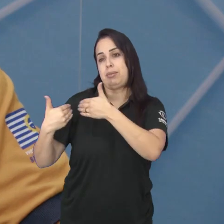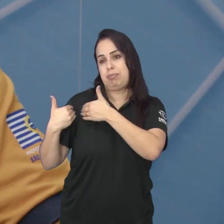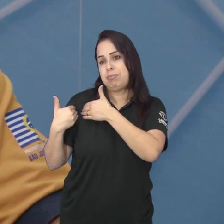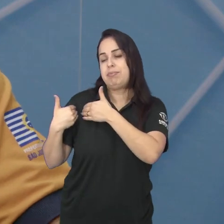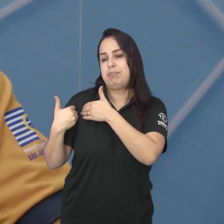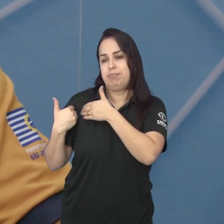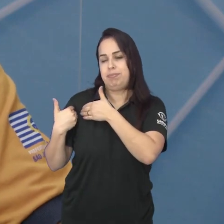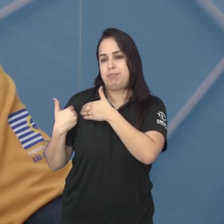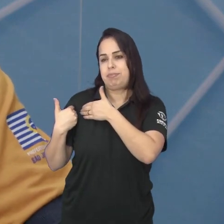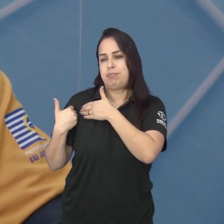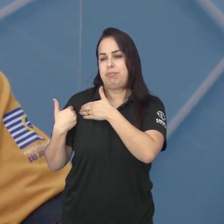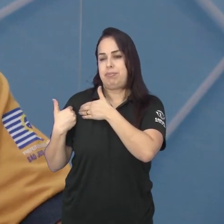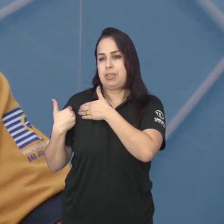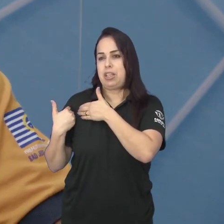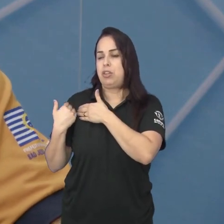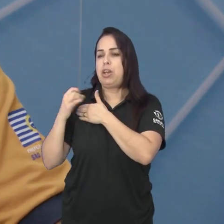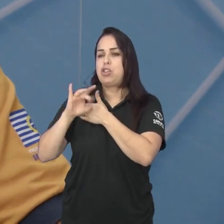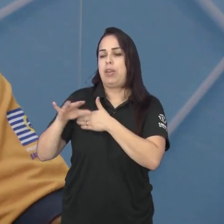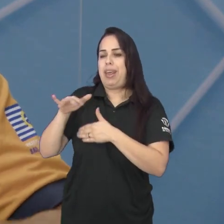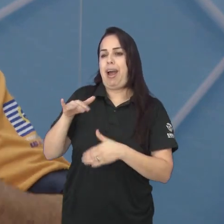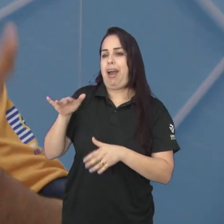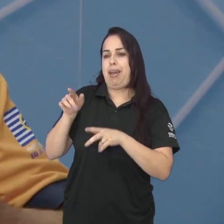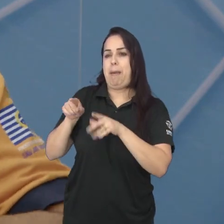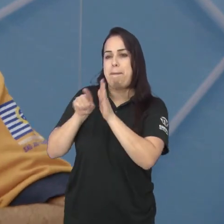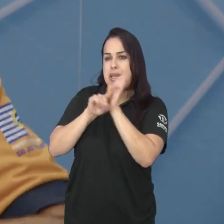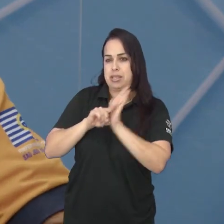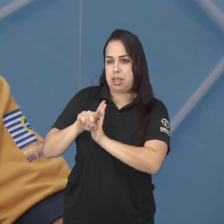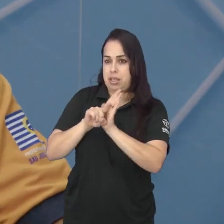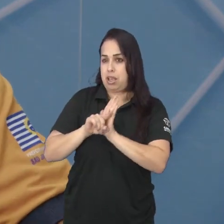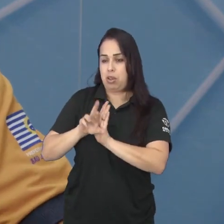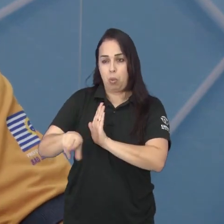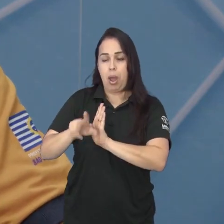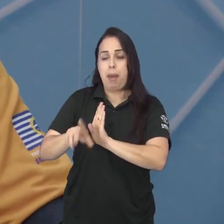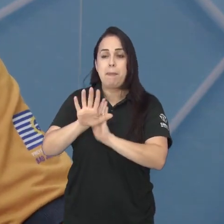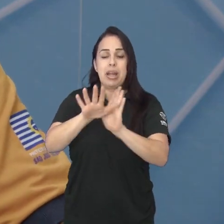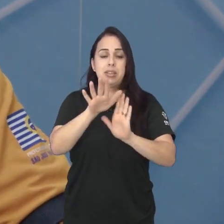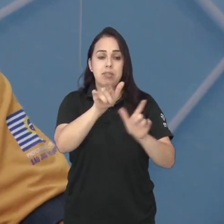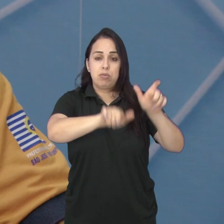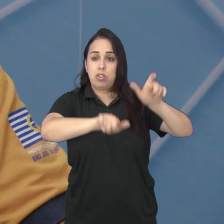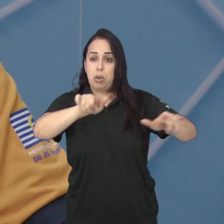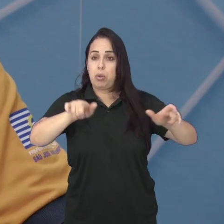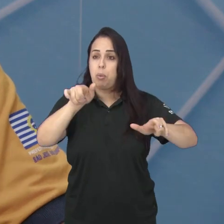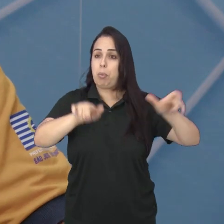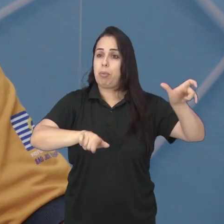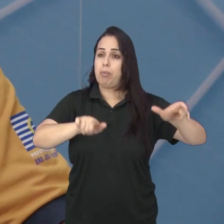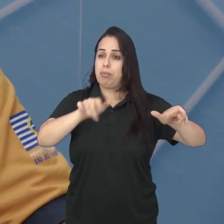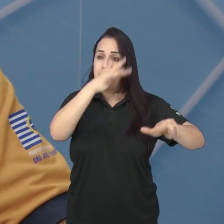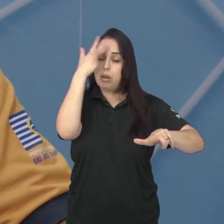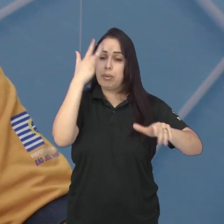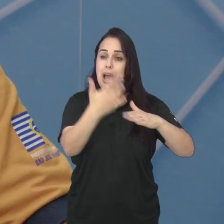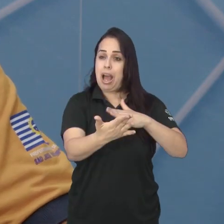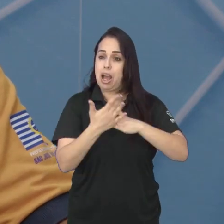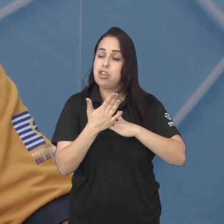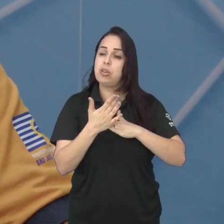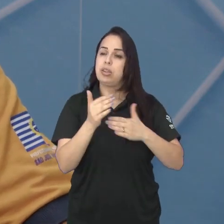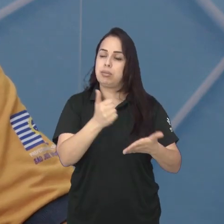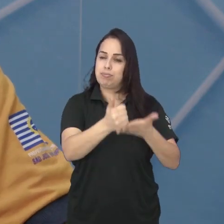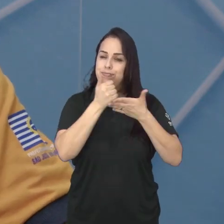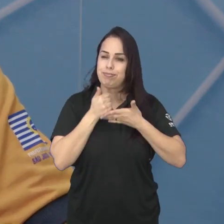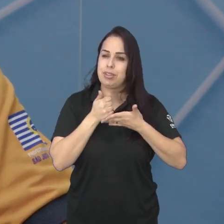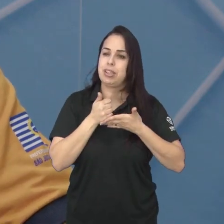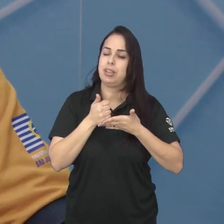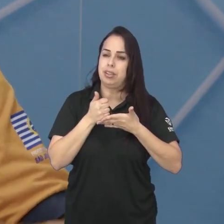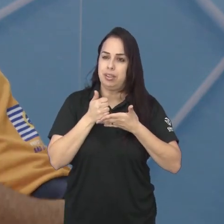a questão de pesquisa, mas também tem que envolver a população no sentido de colaborar e contribuir